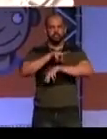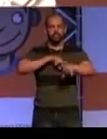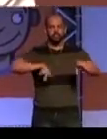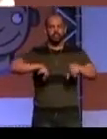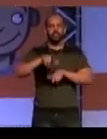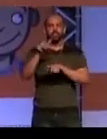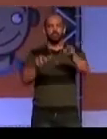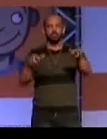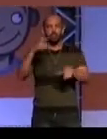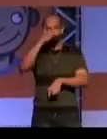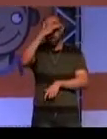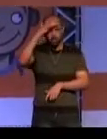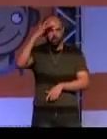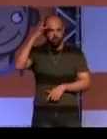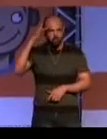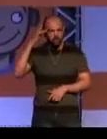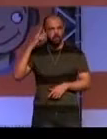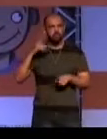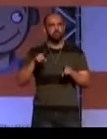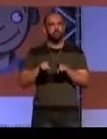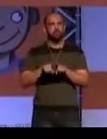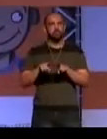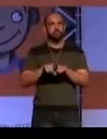população, a imunidade